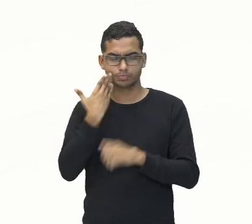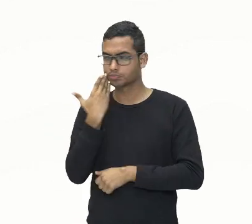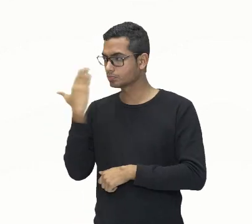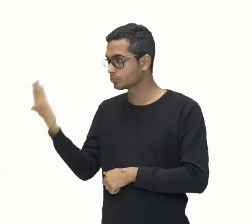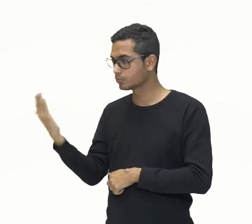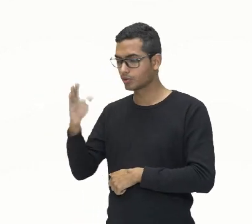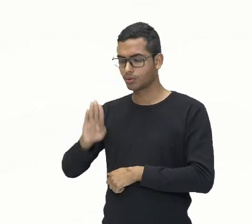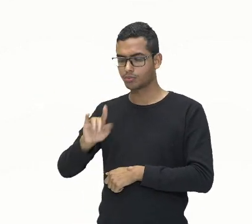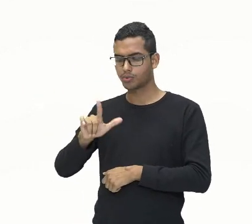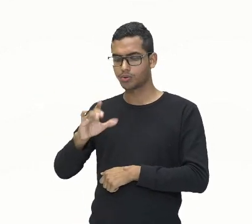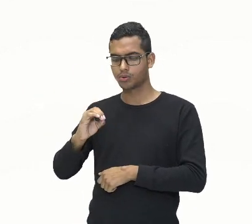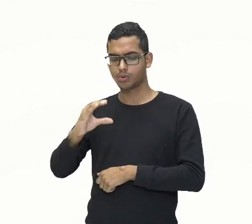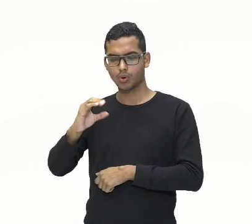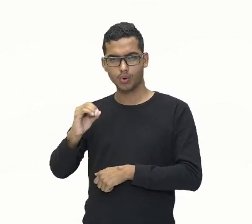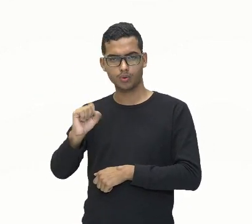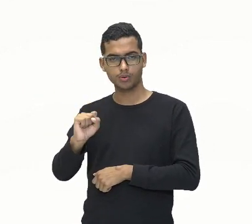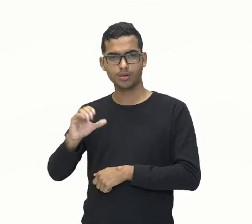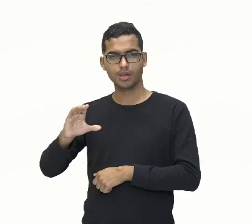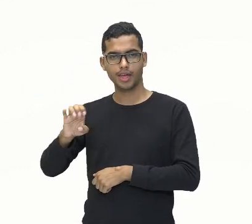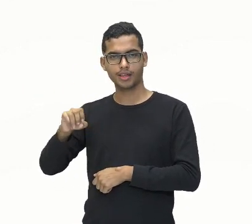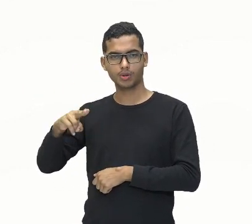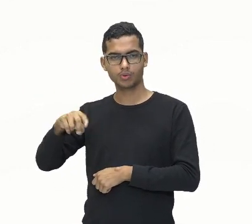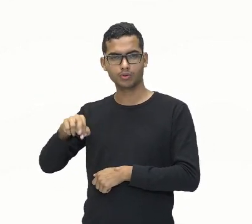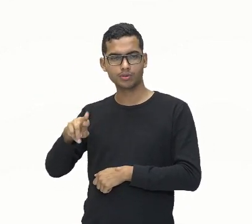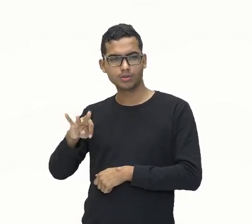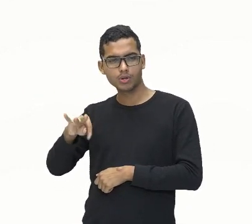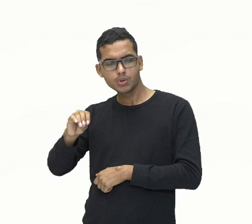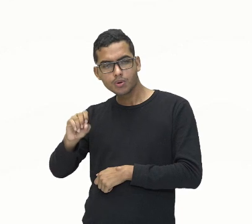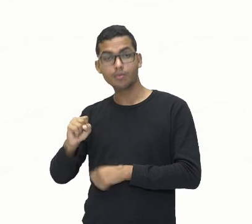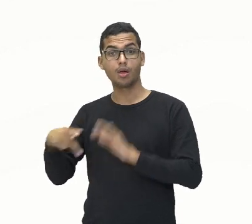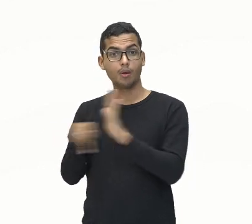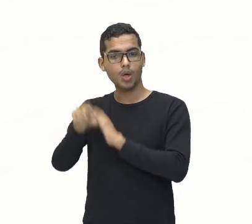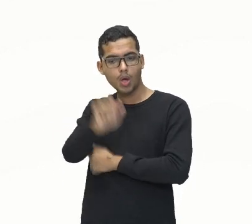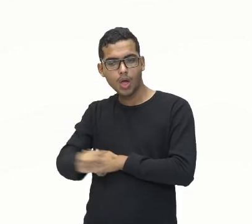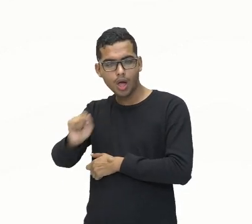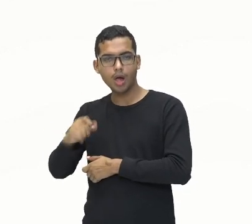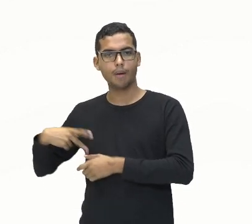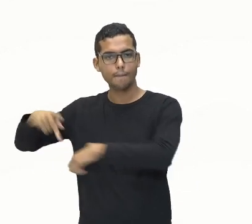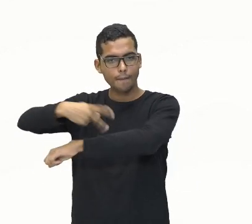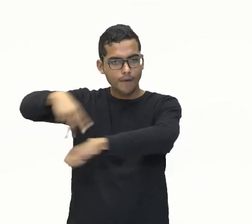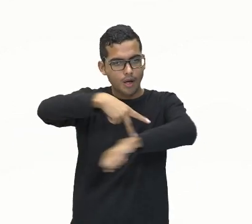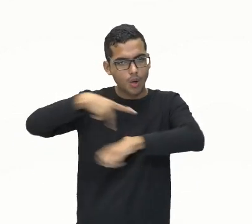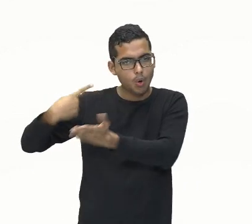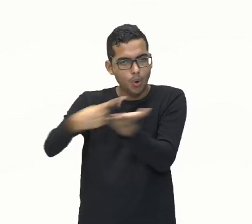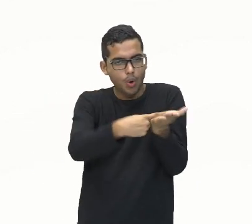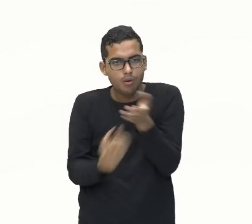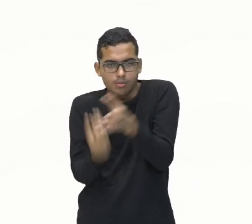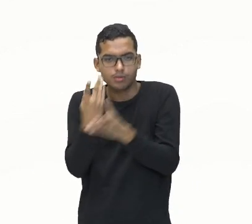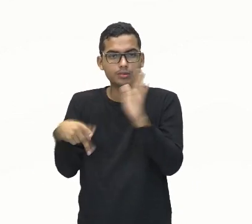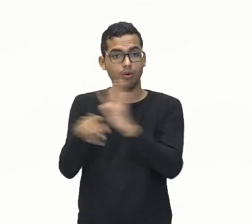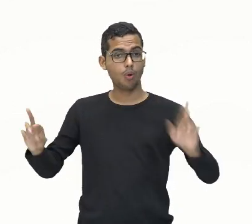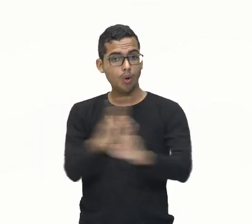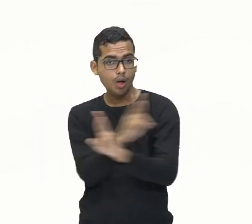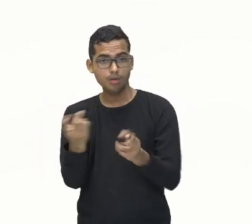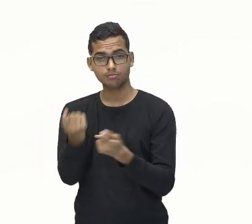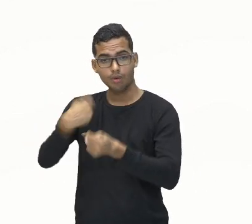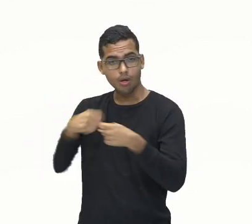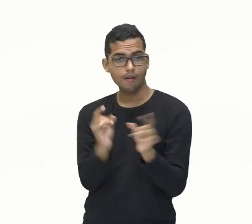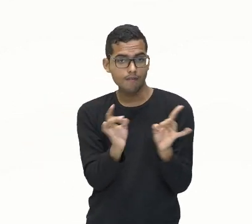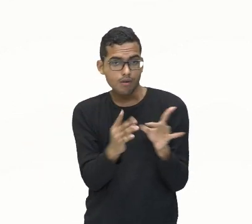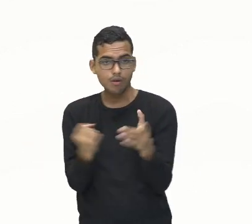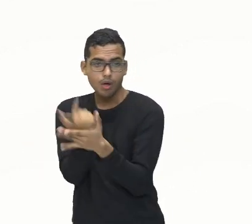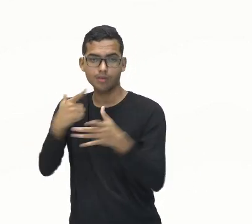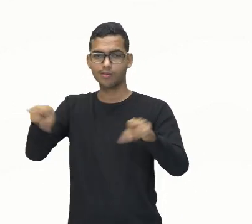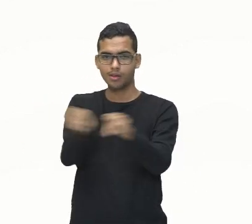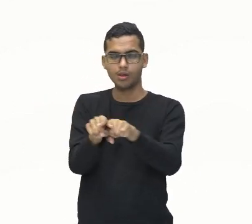já devem ter ouvido falar. São associações criadas entre países a fim de estabelecer relações econômicas